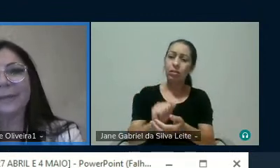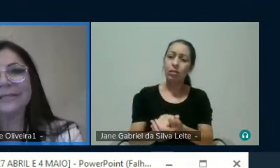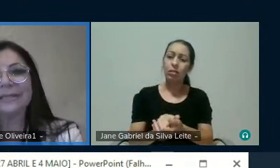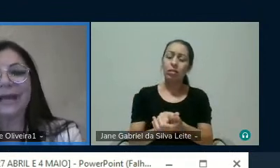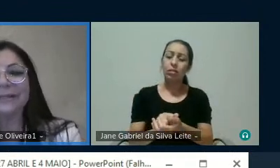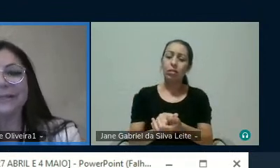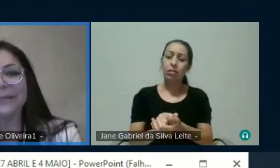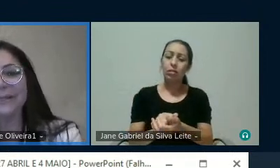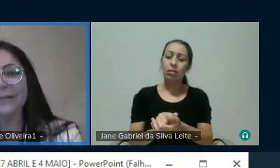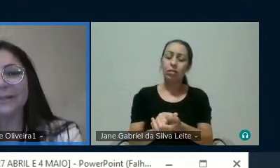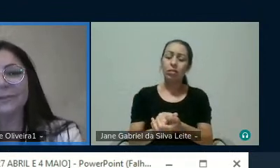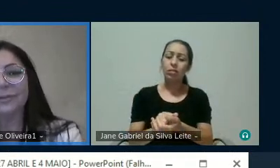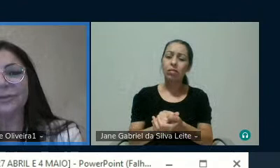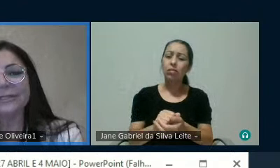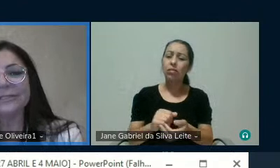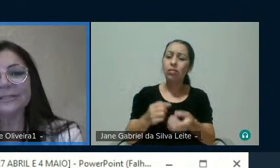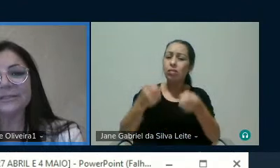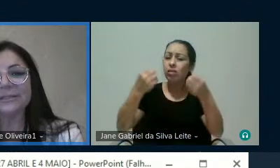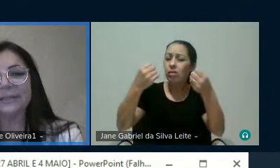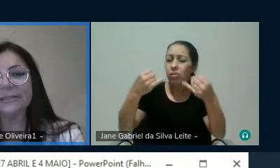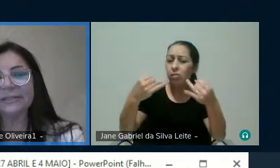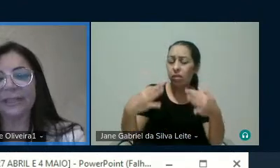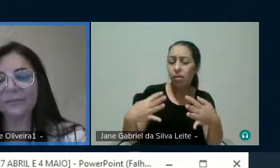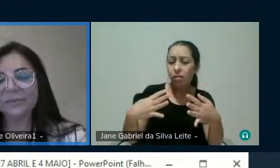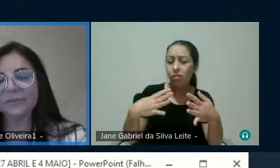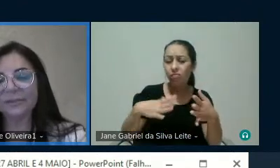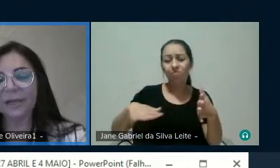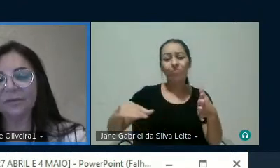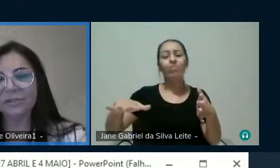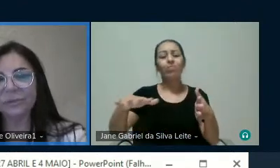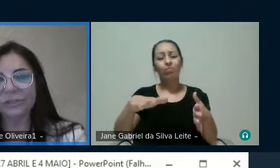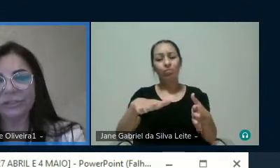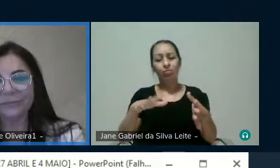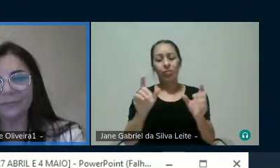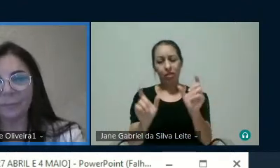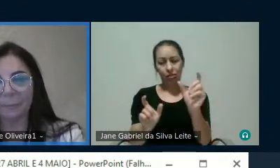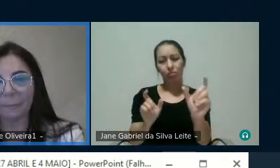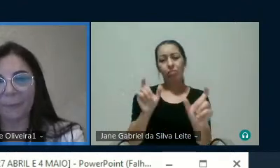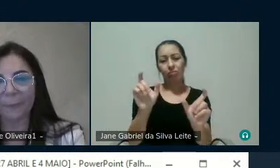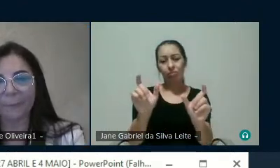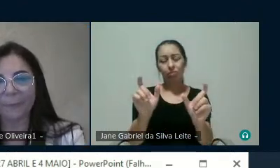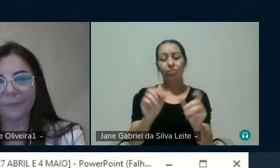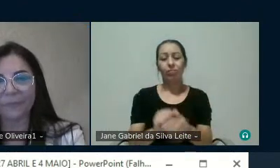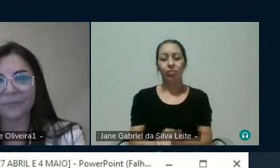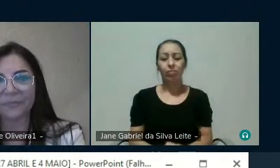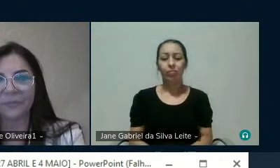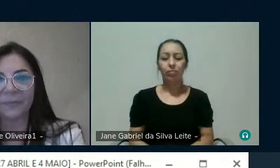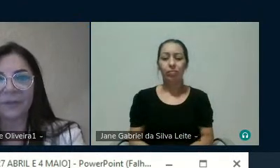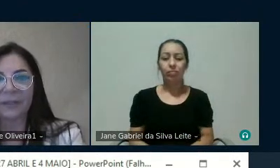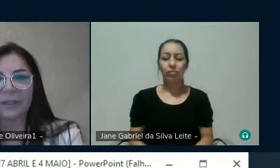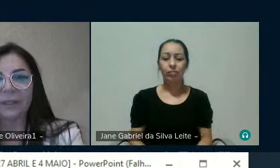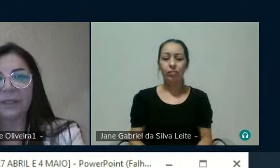uma pequena passeada, né, em torno desses termos na aula de hoje.